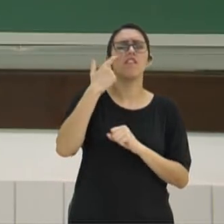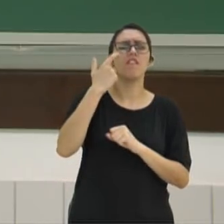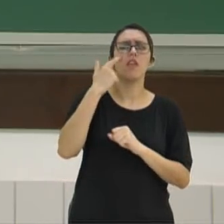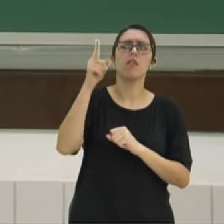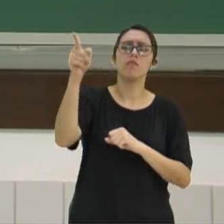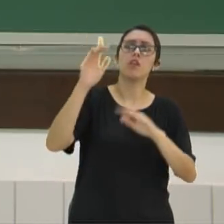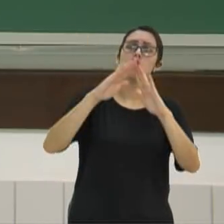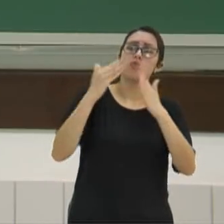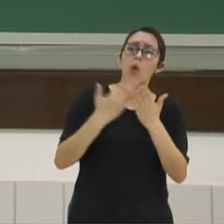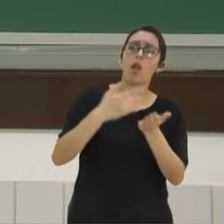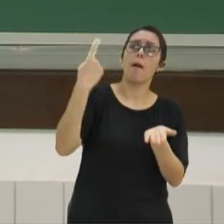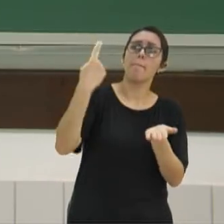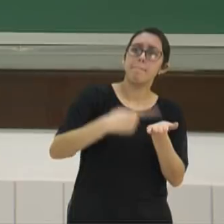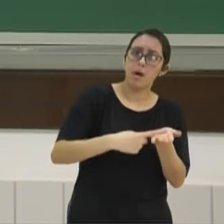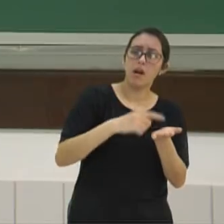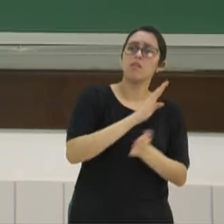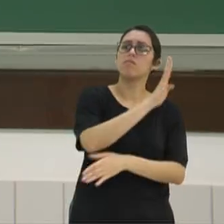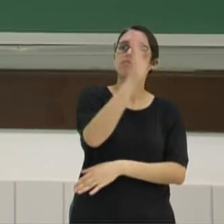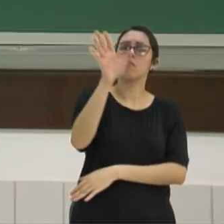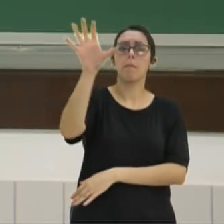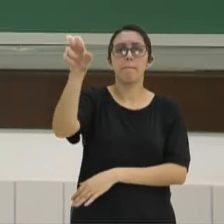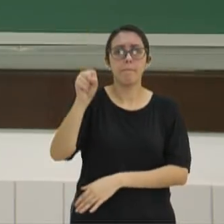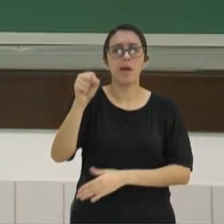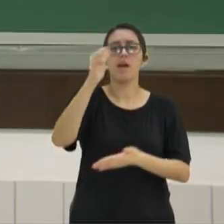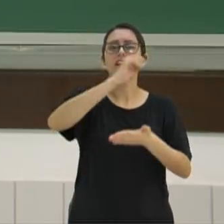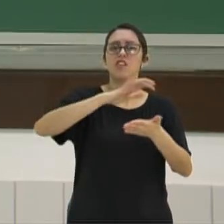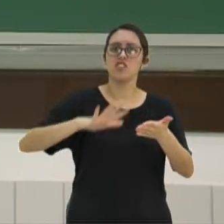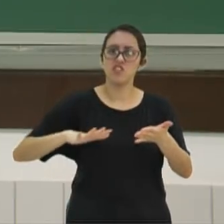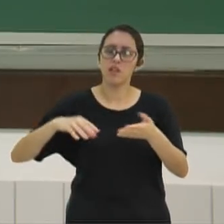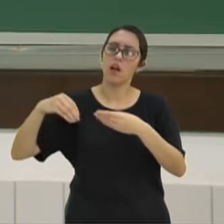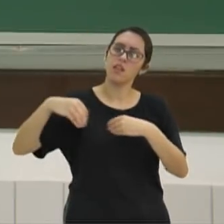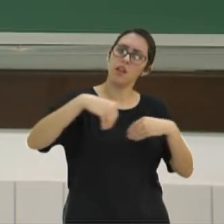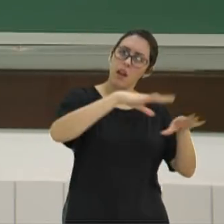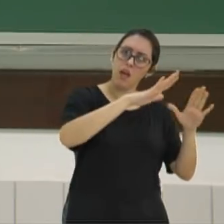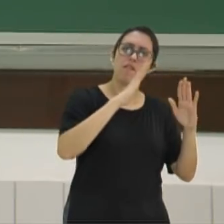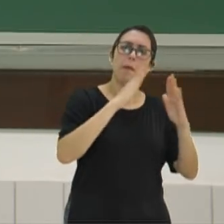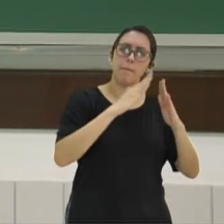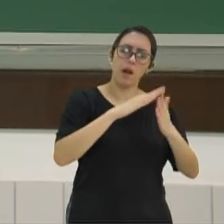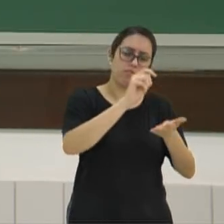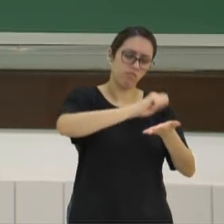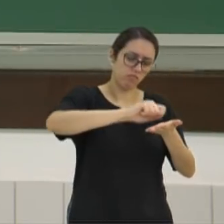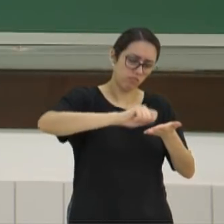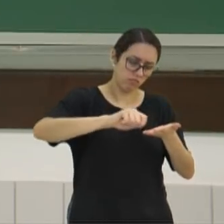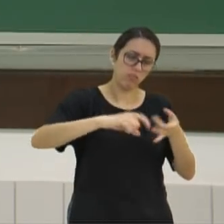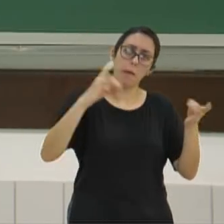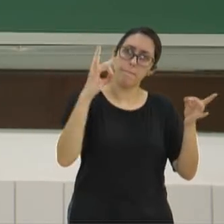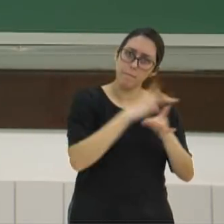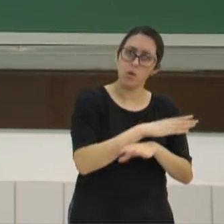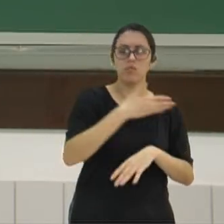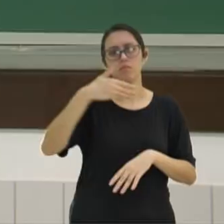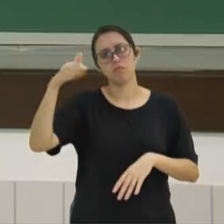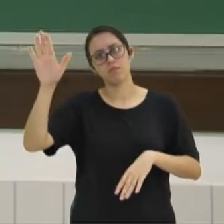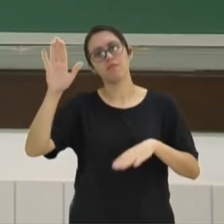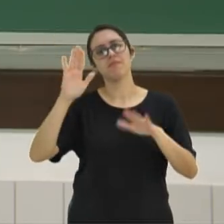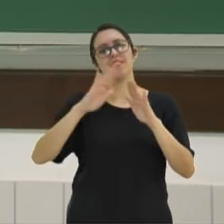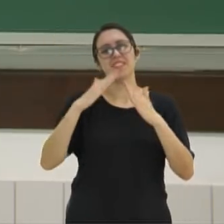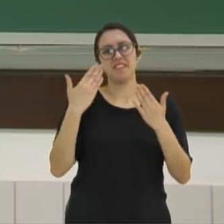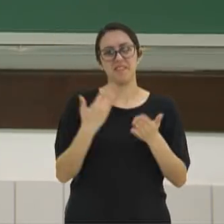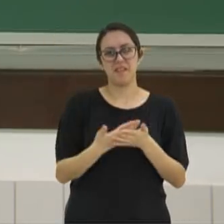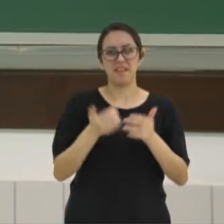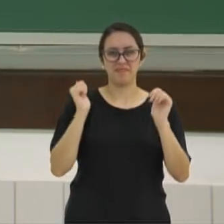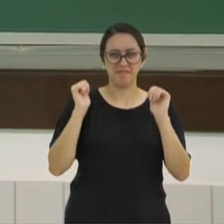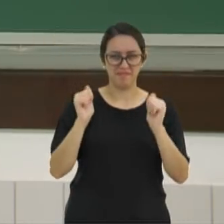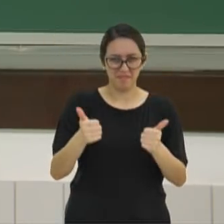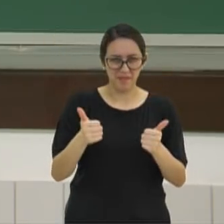escola, vai lá, pegue suas atividades, leve para casa e depois devolva na data combinada,